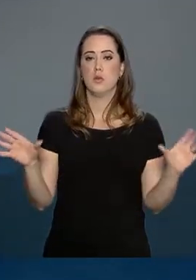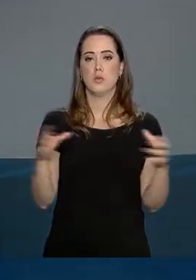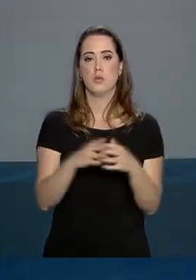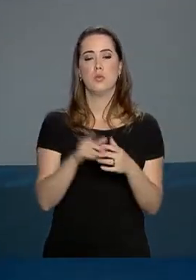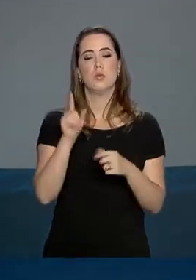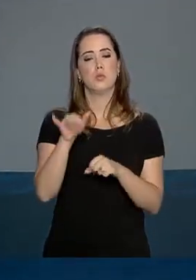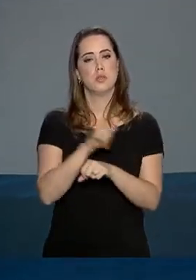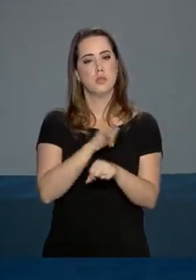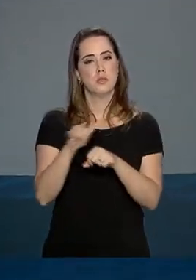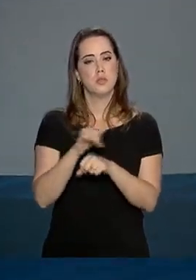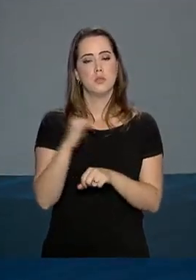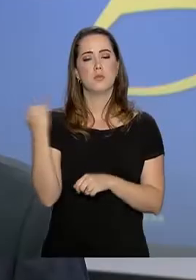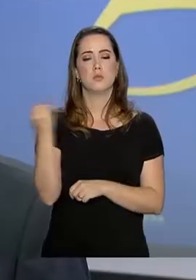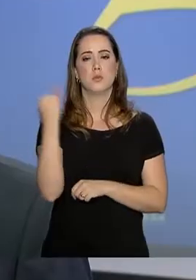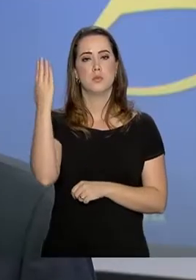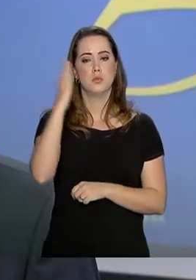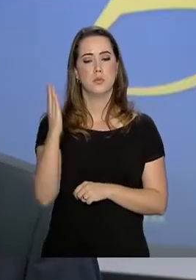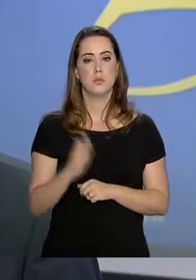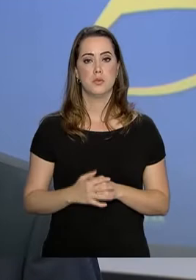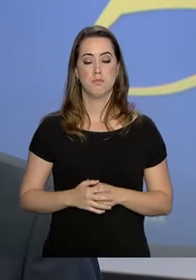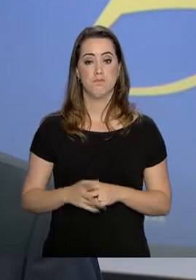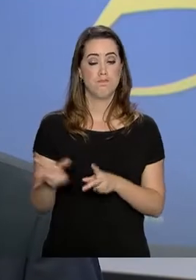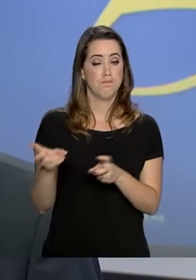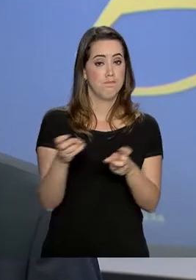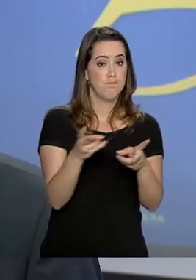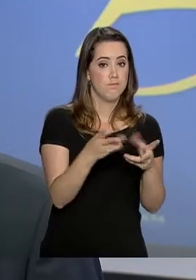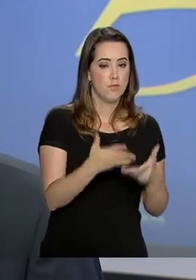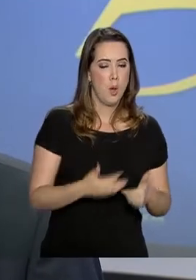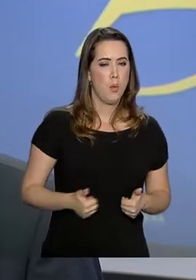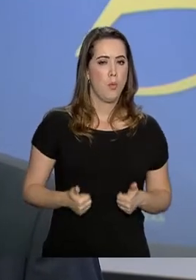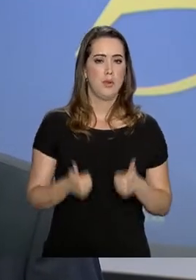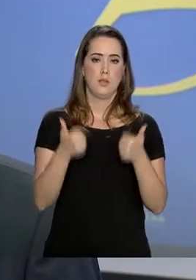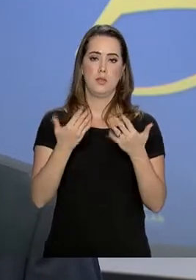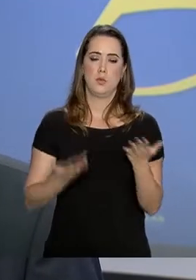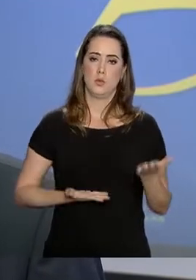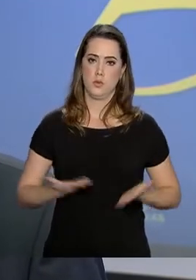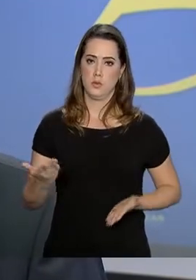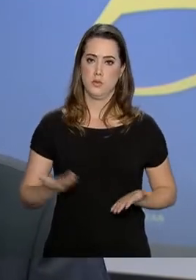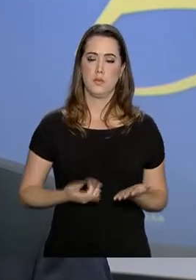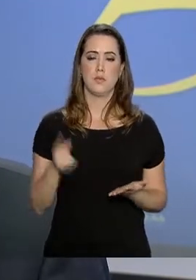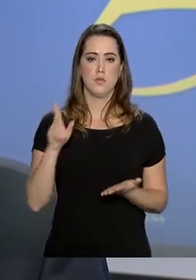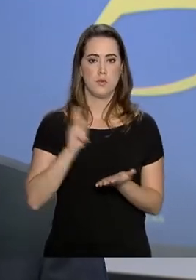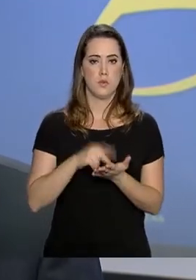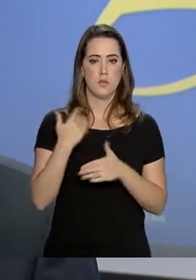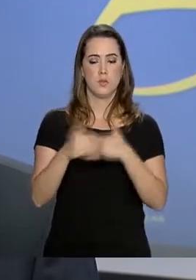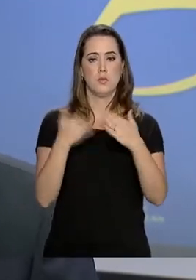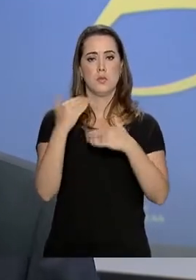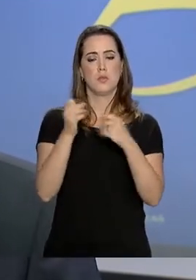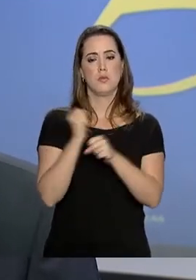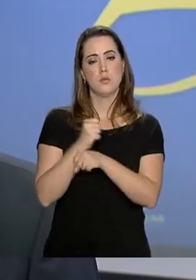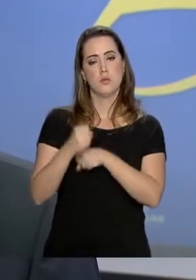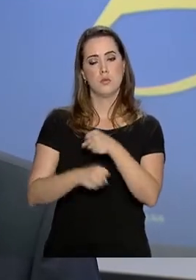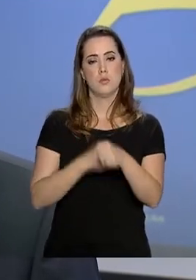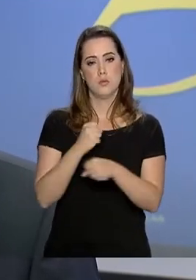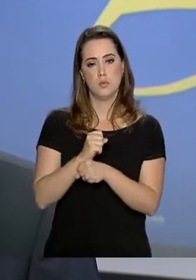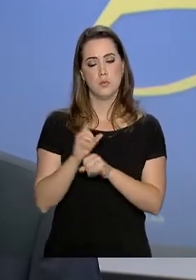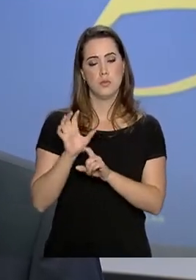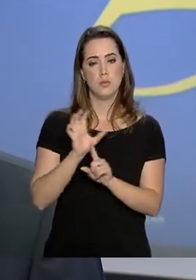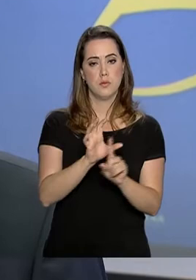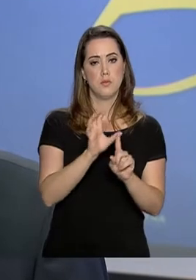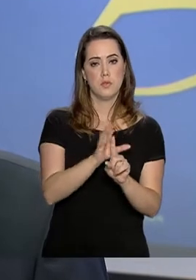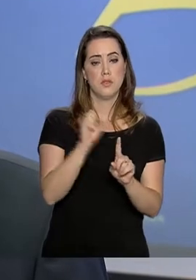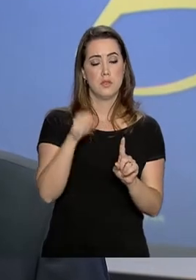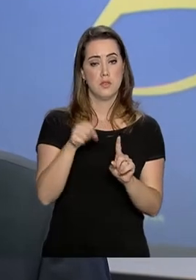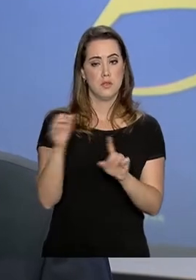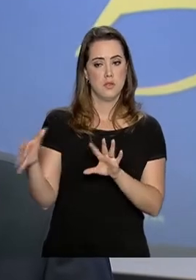é estratégico para o país. A percepção da qualidade do serviço prestado, de fato, ela vem aumentando nos últimos anos e isso é reflexo